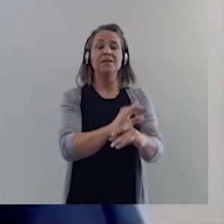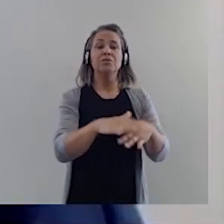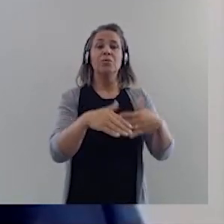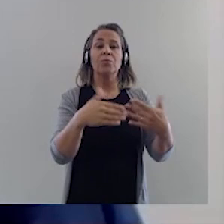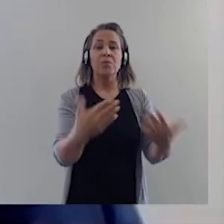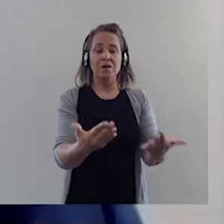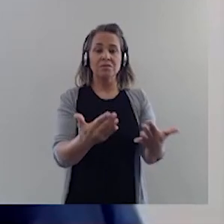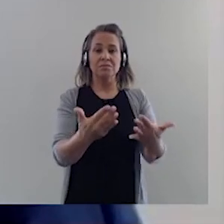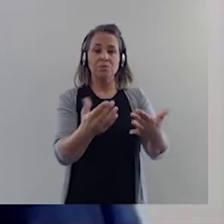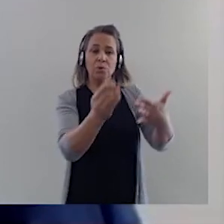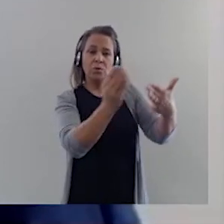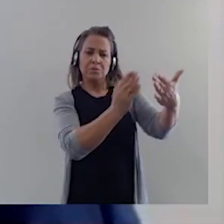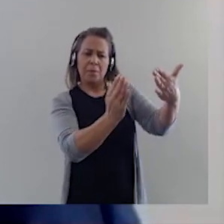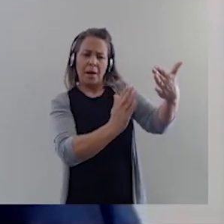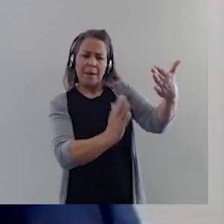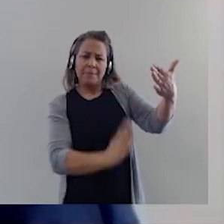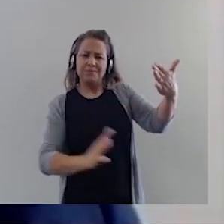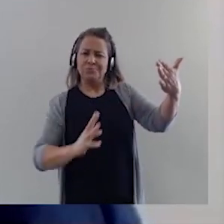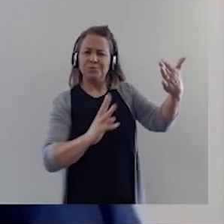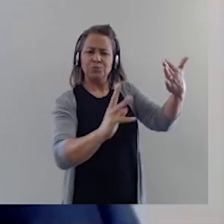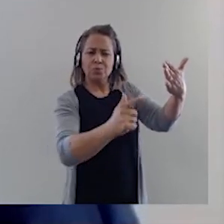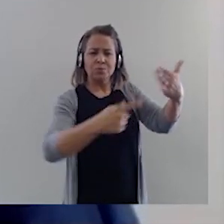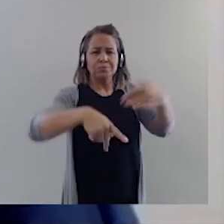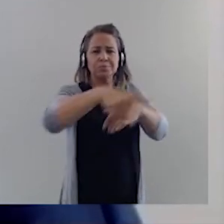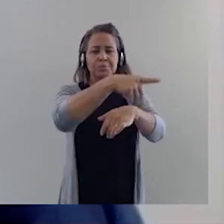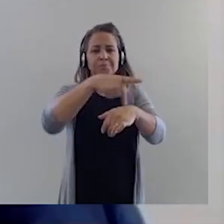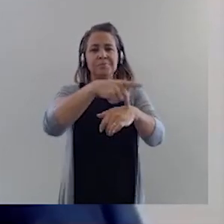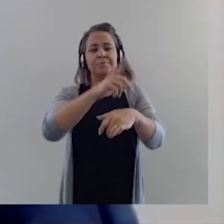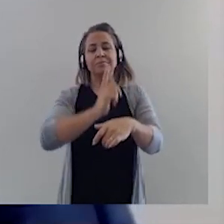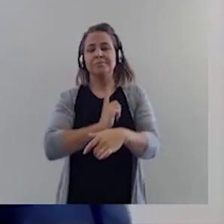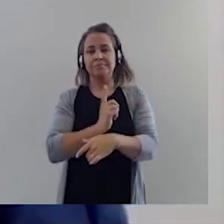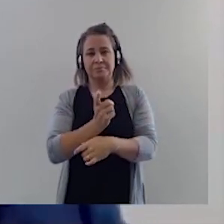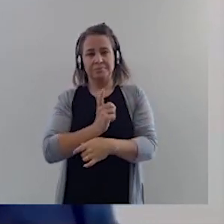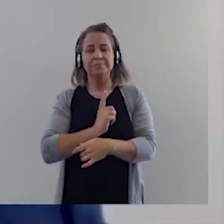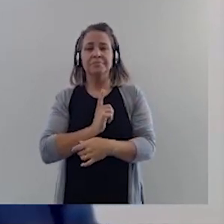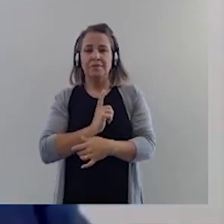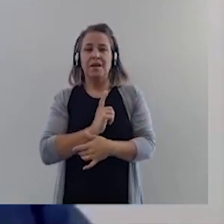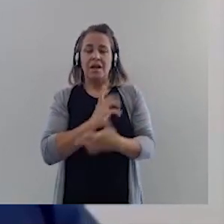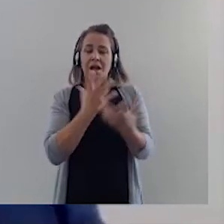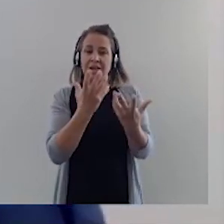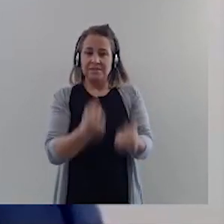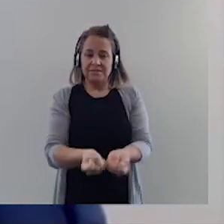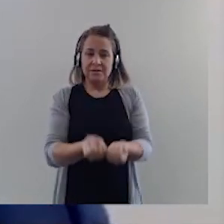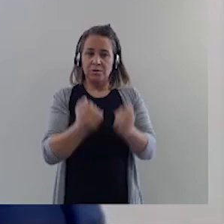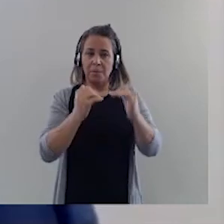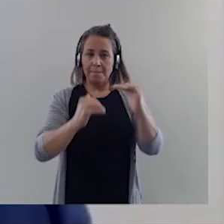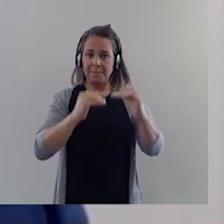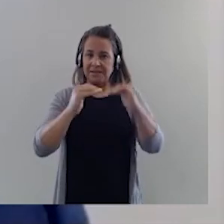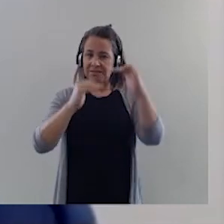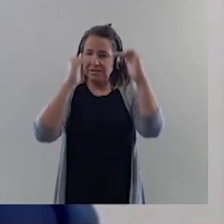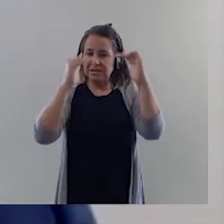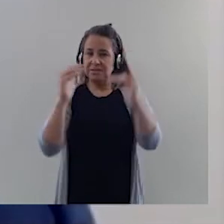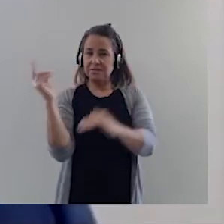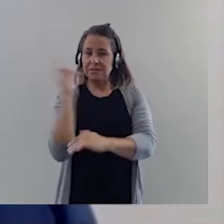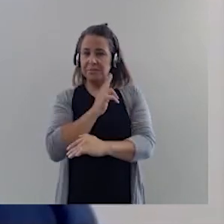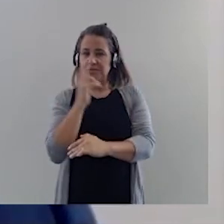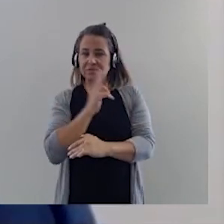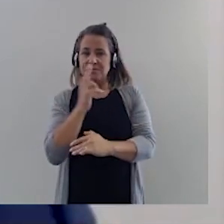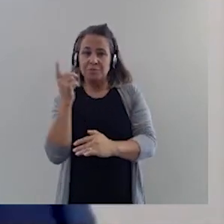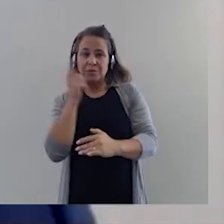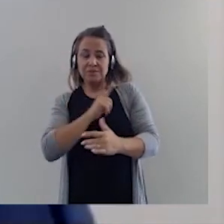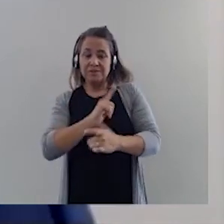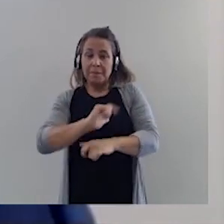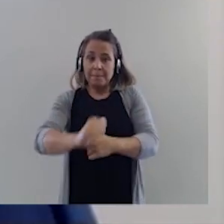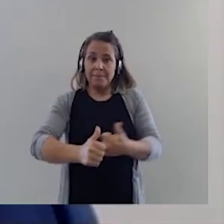os mapas de todos os países onde estão sendo adotadas medidas emergenciais para sair